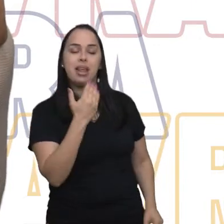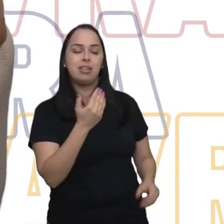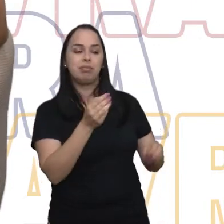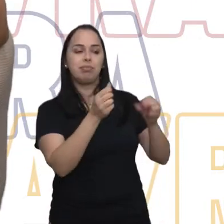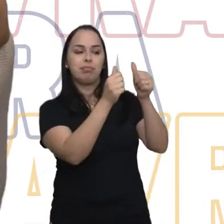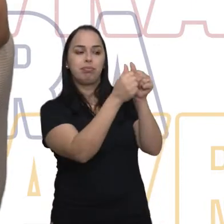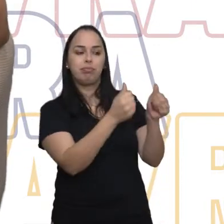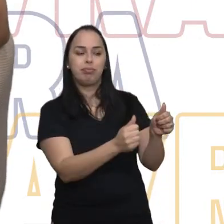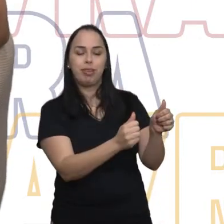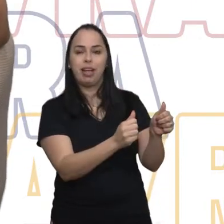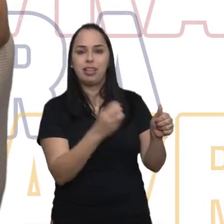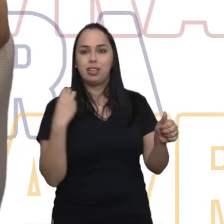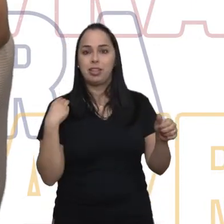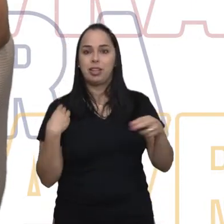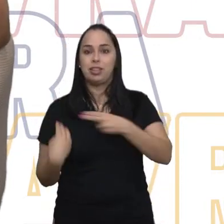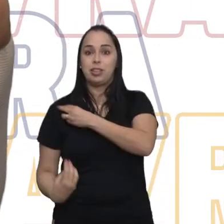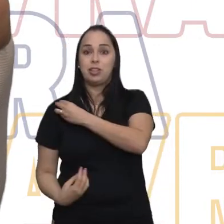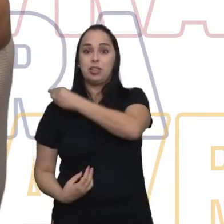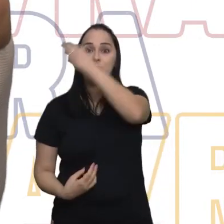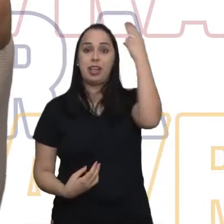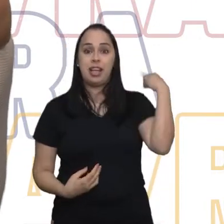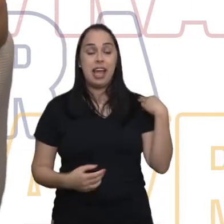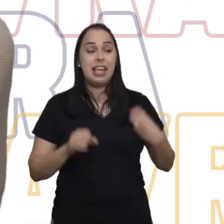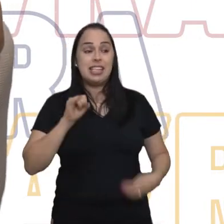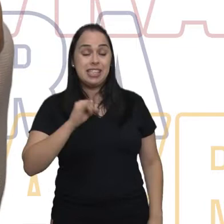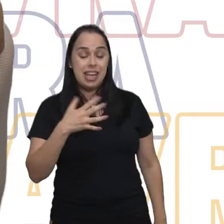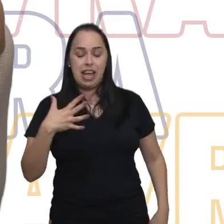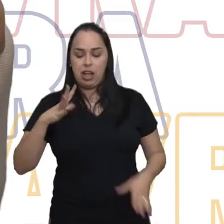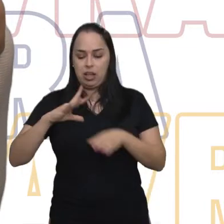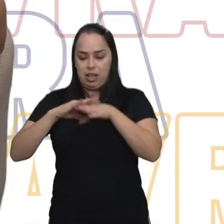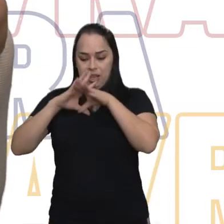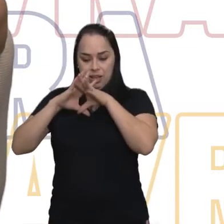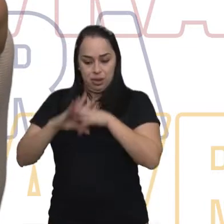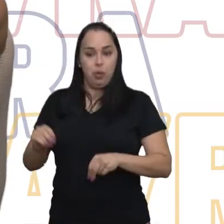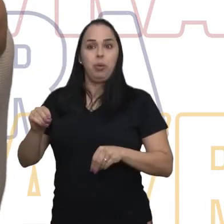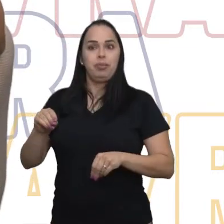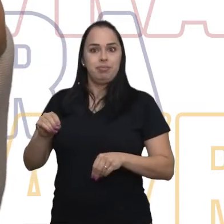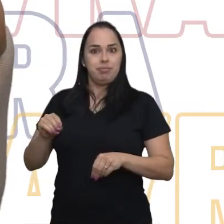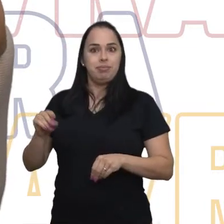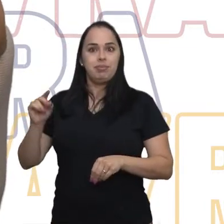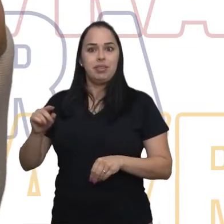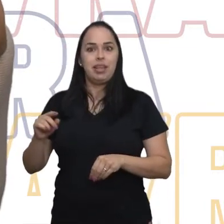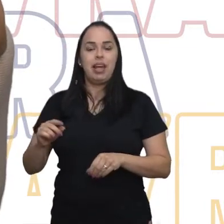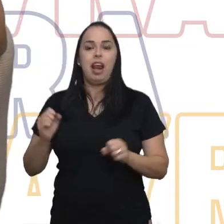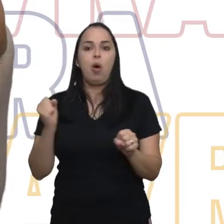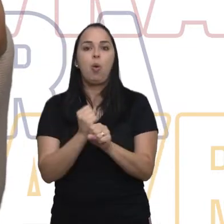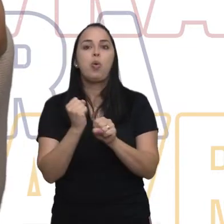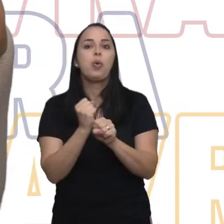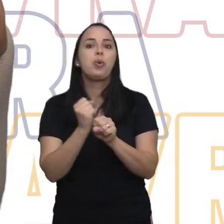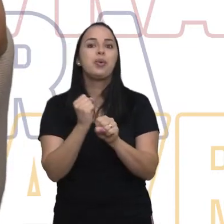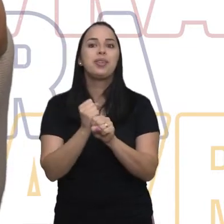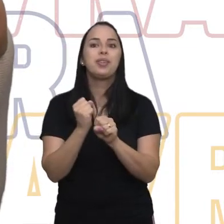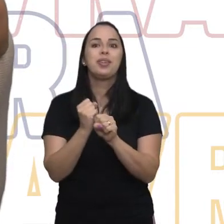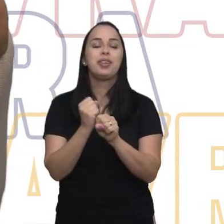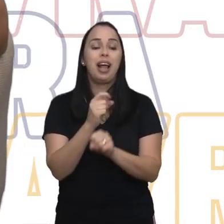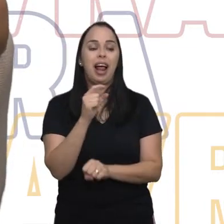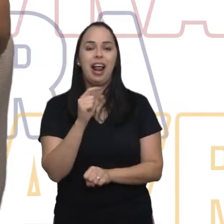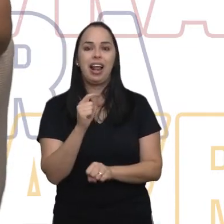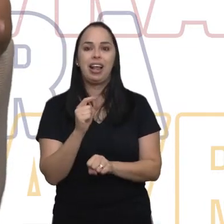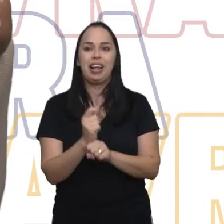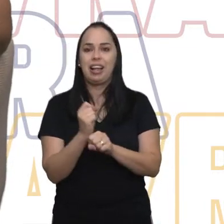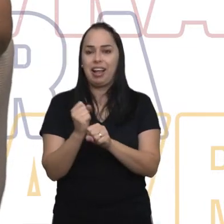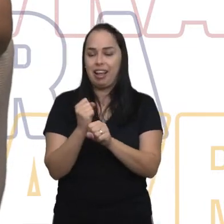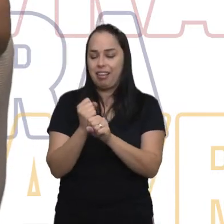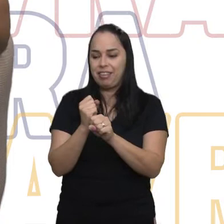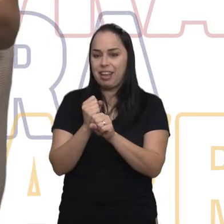um voto para Nossa Senhora que se ela tivesse a saúde de volta, ela construiria